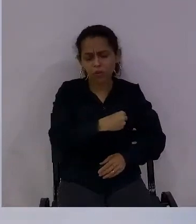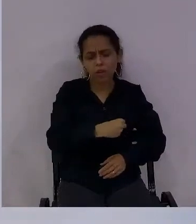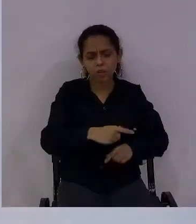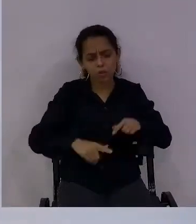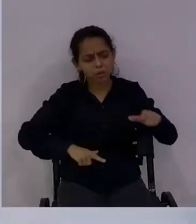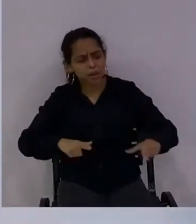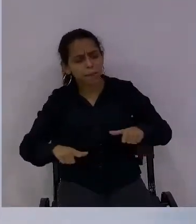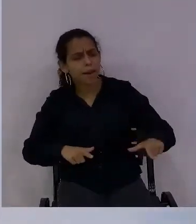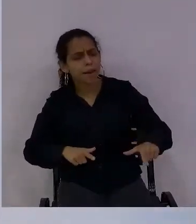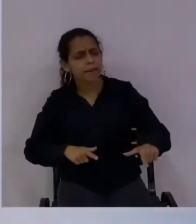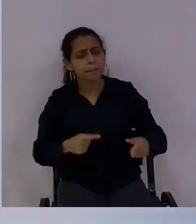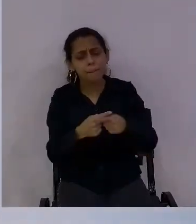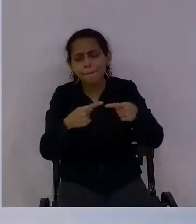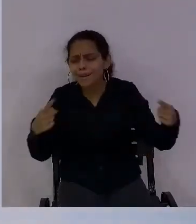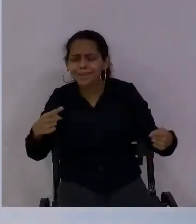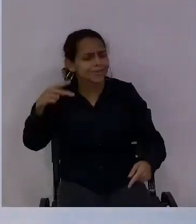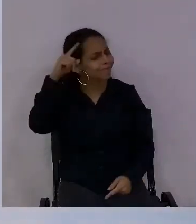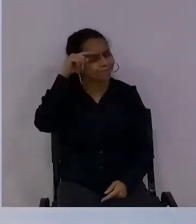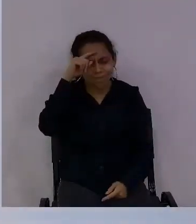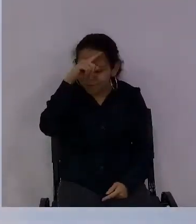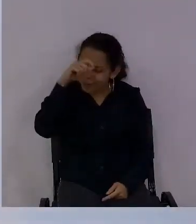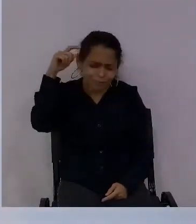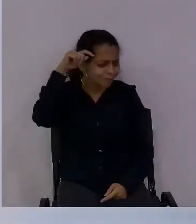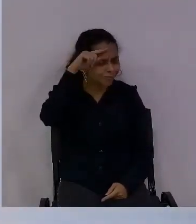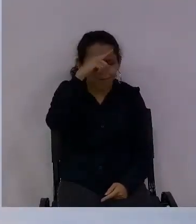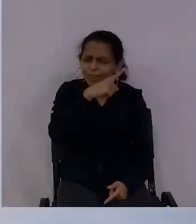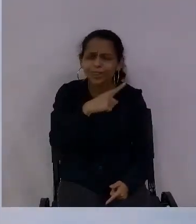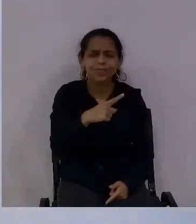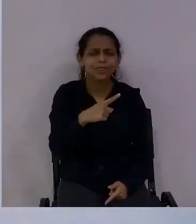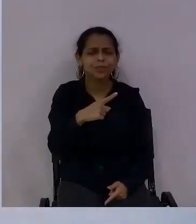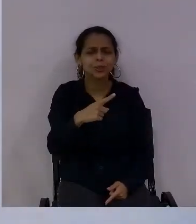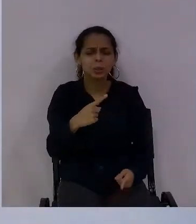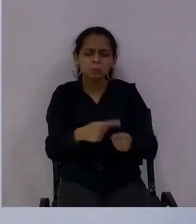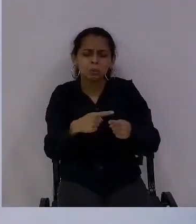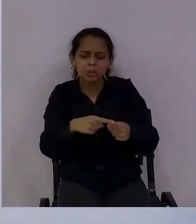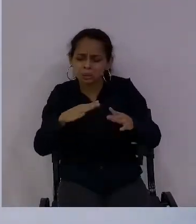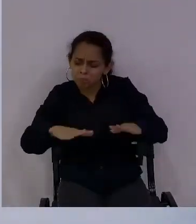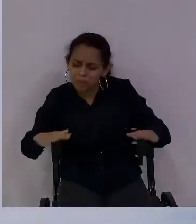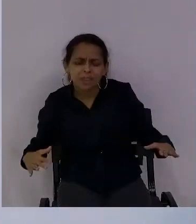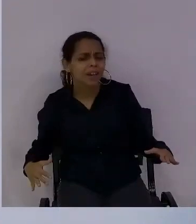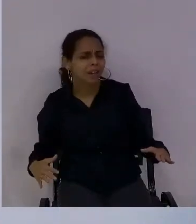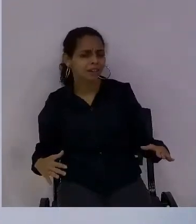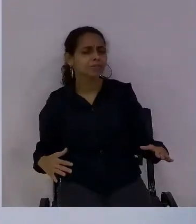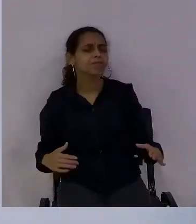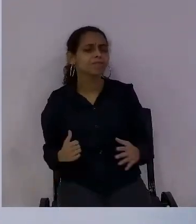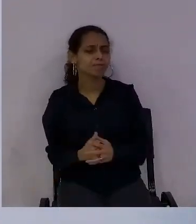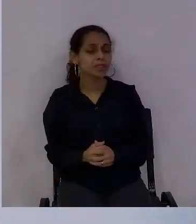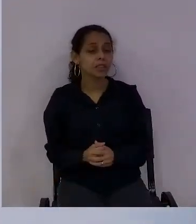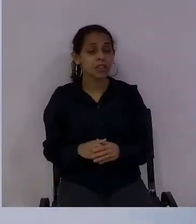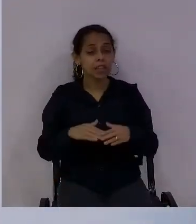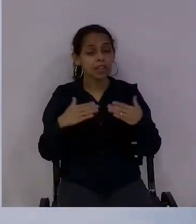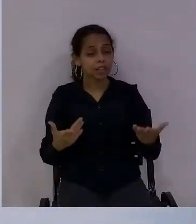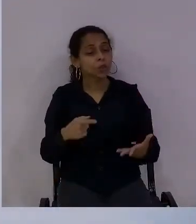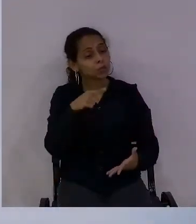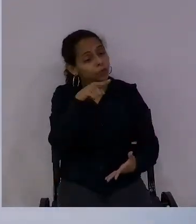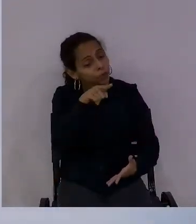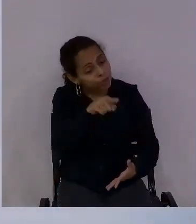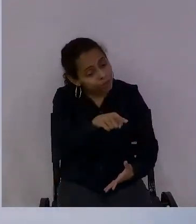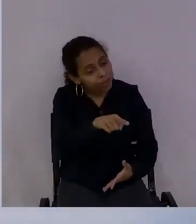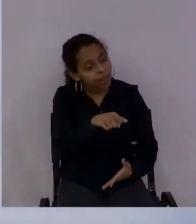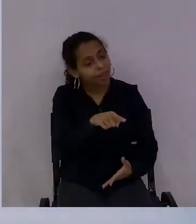missão no lugar dele. Ou ainda, aquele momento em que o nosso cônjuge, por